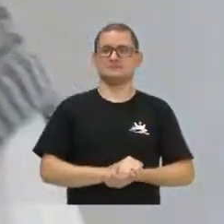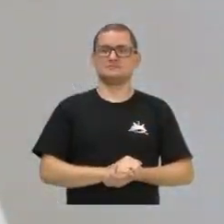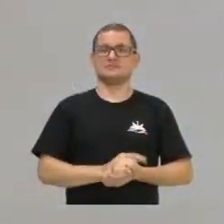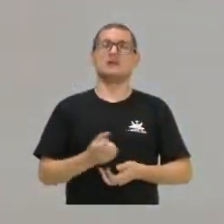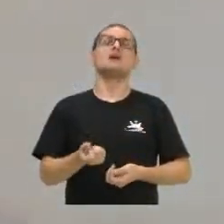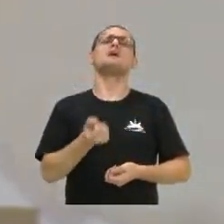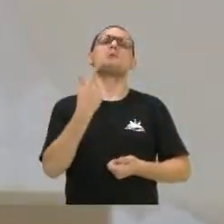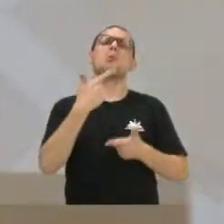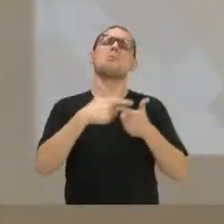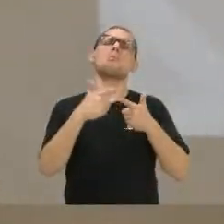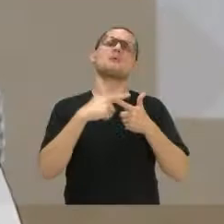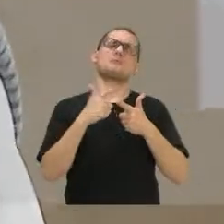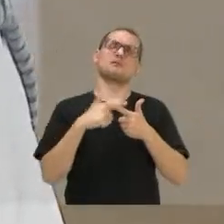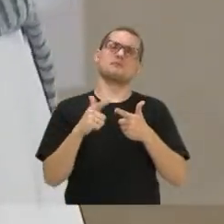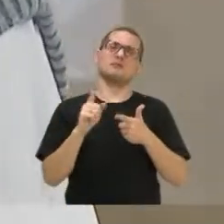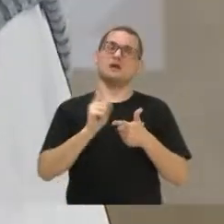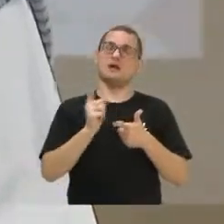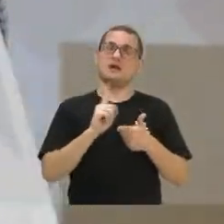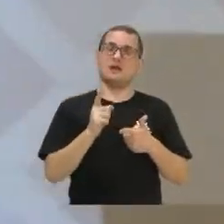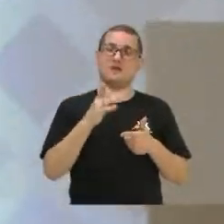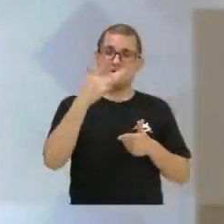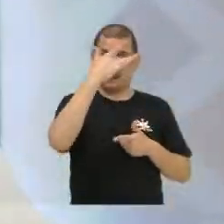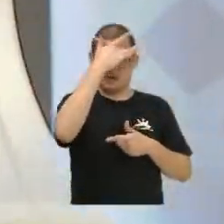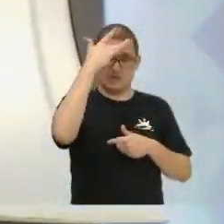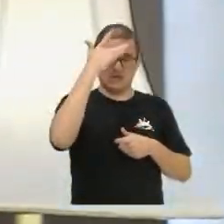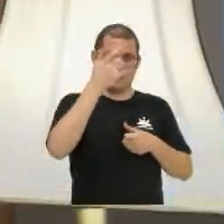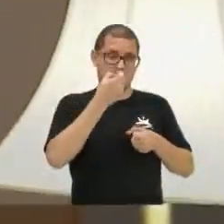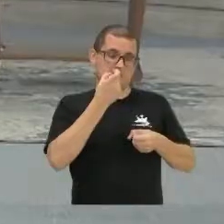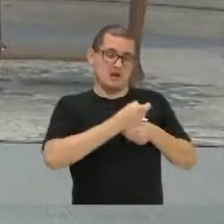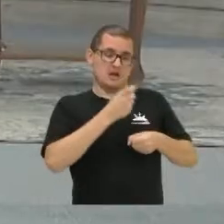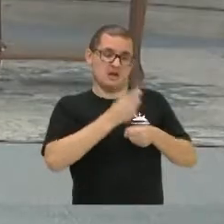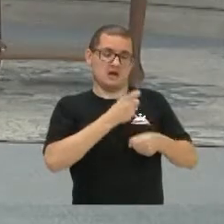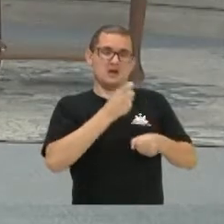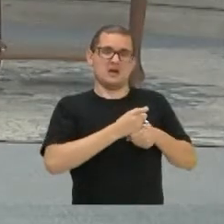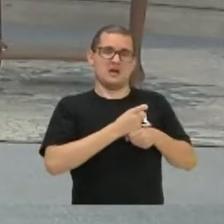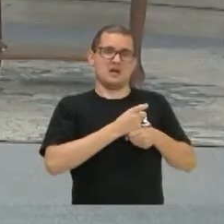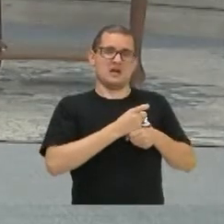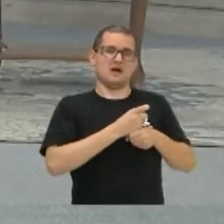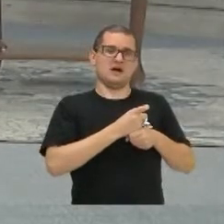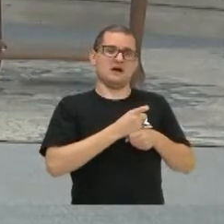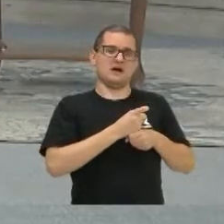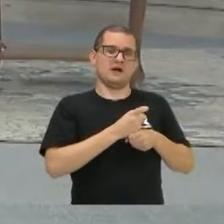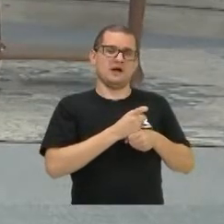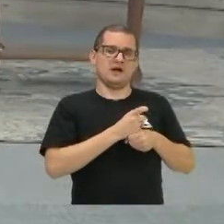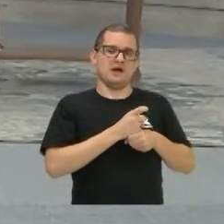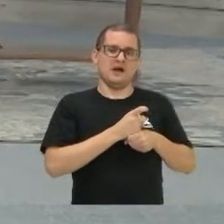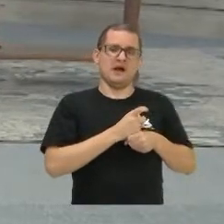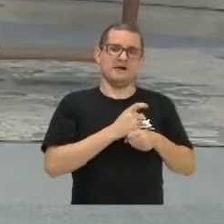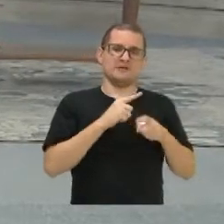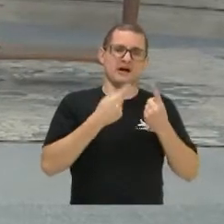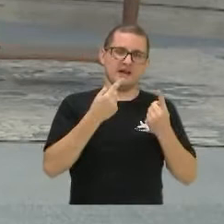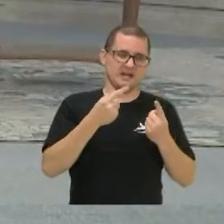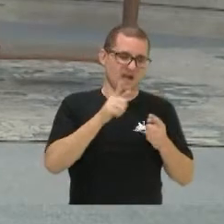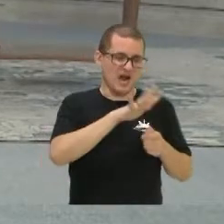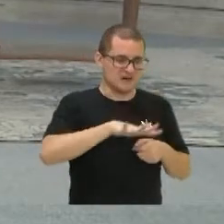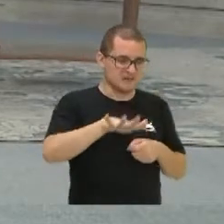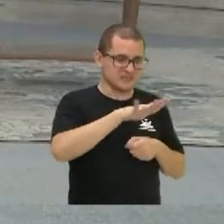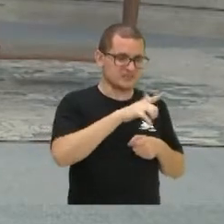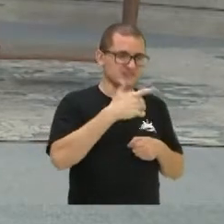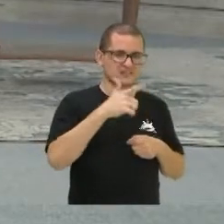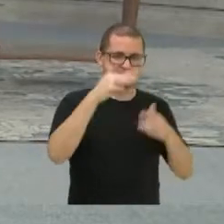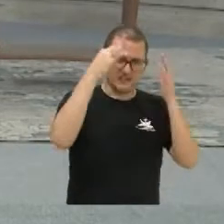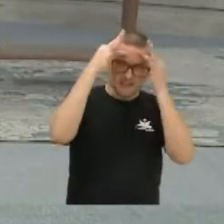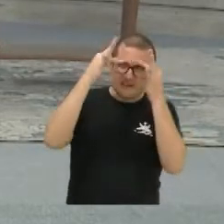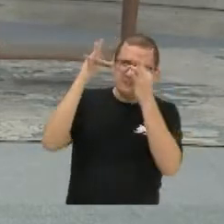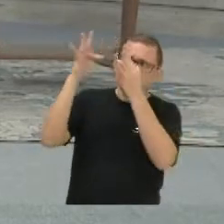é não é a dureza do juízo é a infidelidade dos julgados de